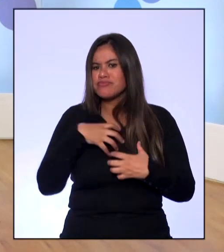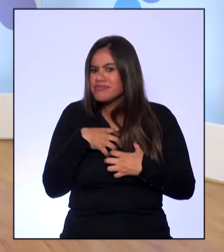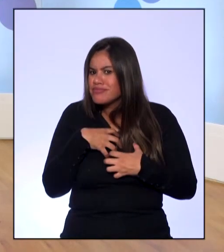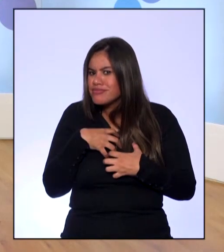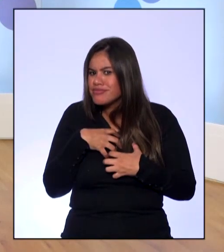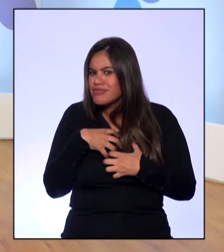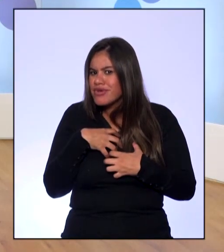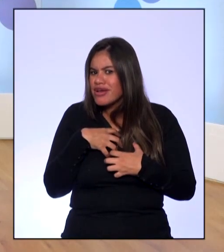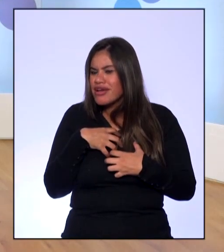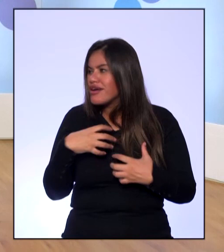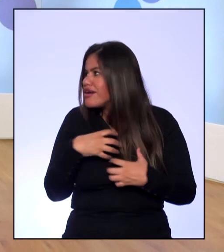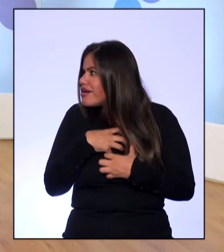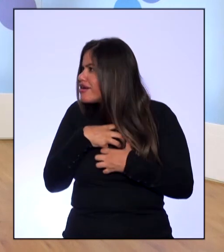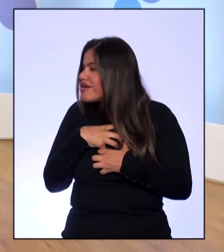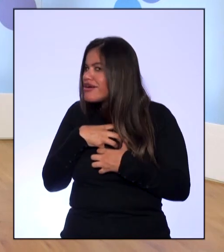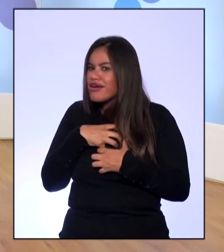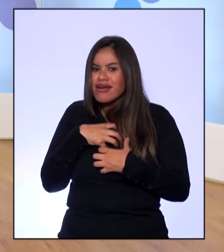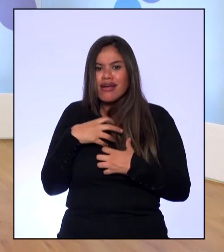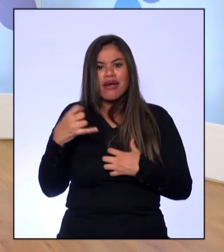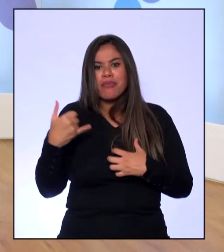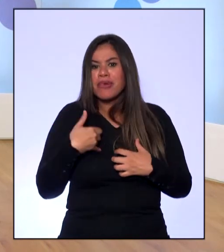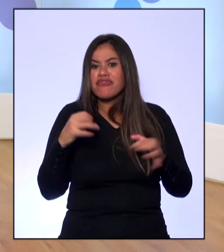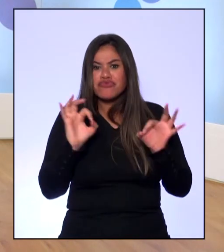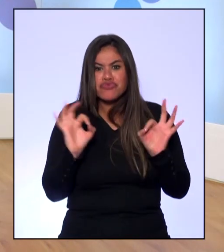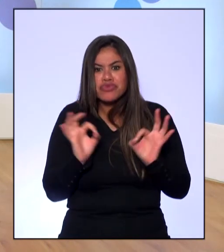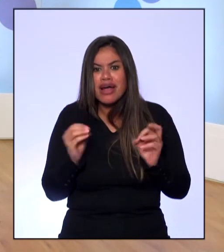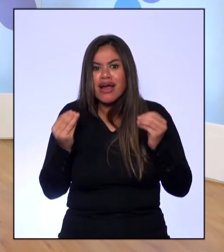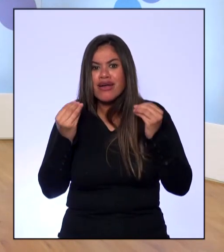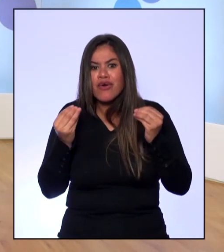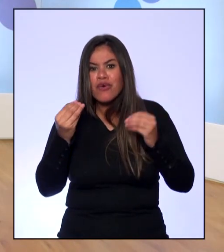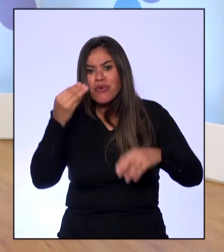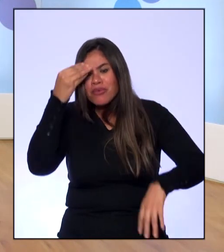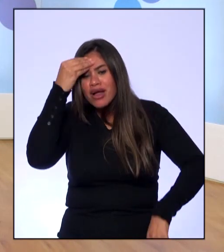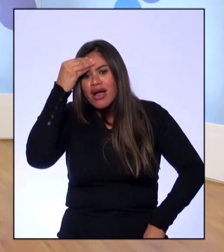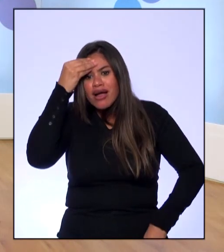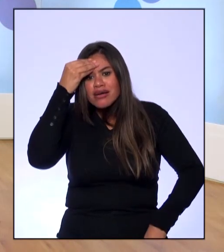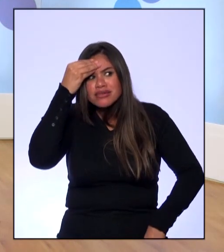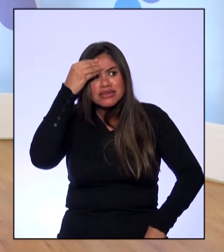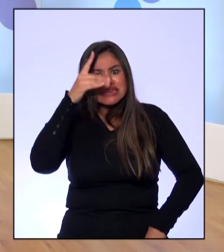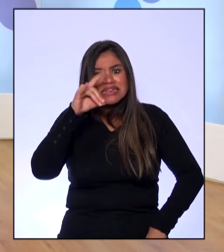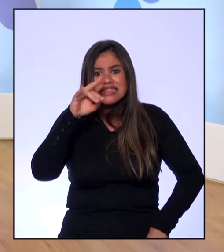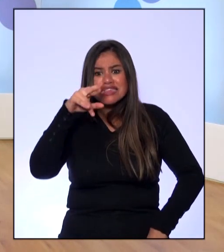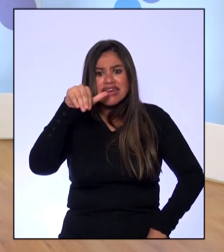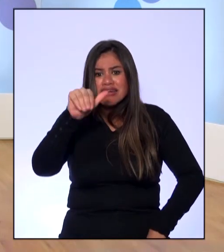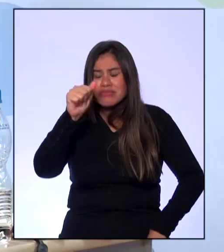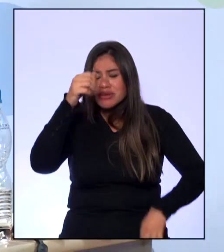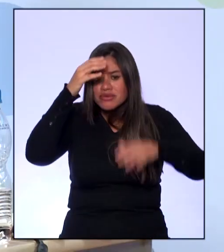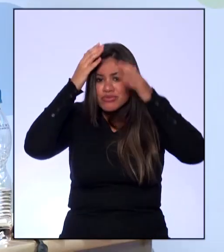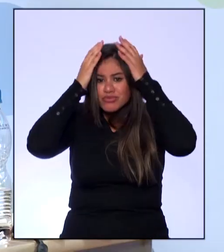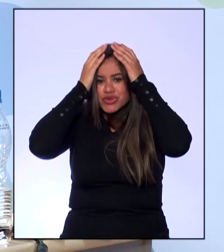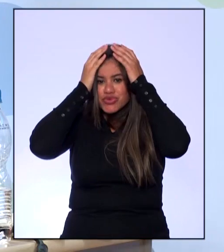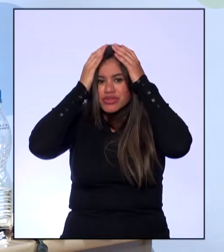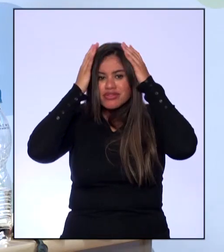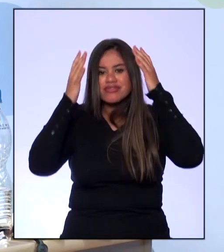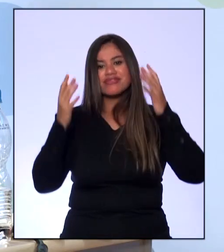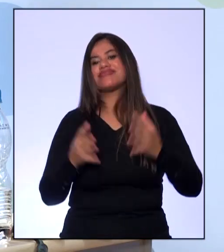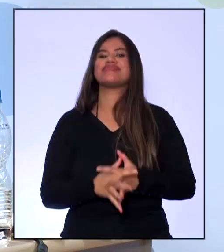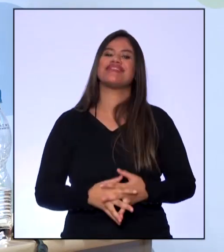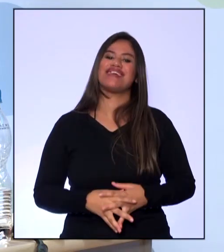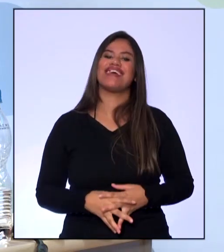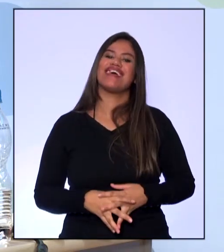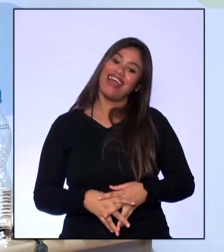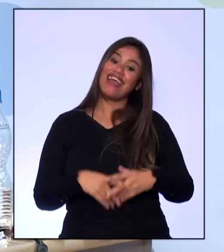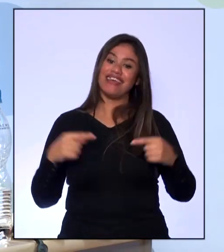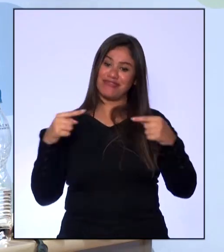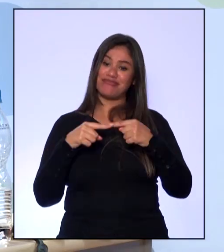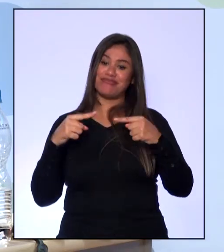gente vai se dar bem, vocês vão entender. A leitura dramatizada, vamos dramatizar, então. Ela vai com todas as intenções que os personagens